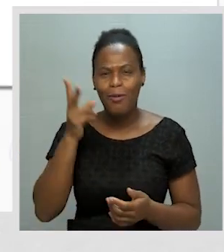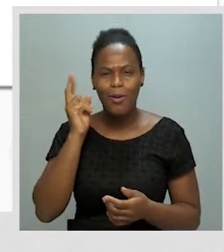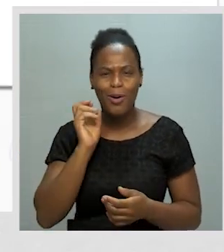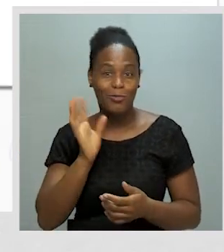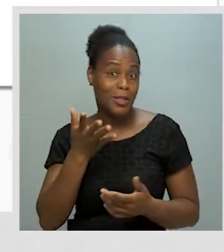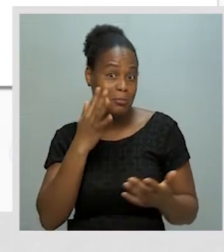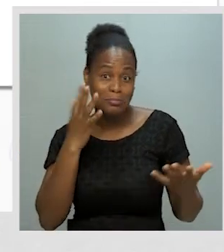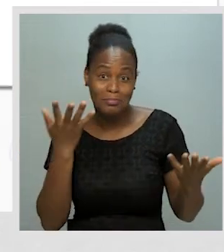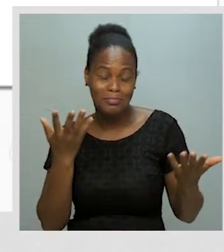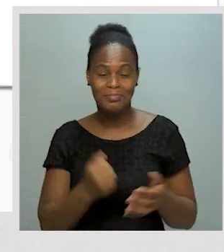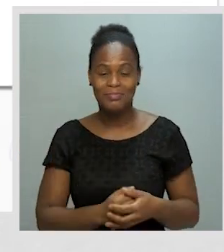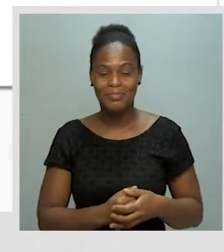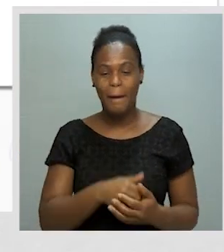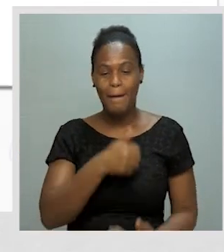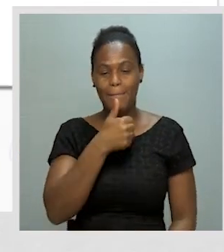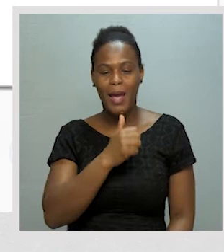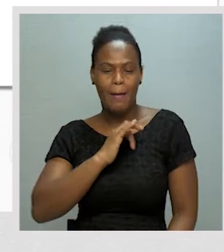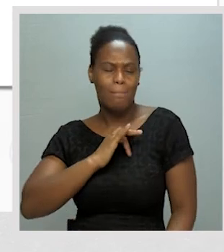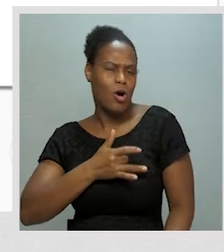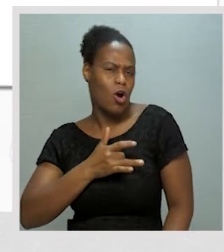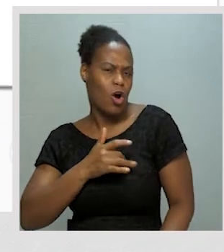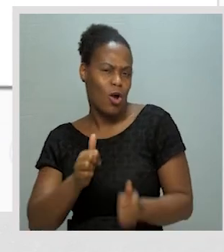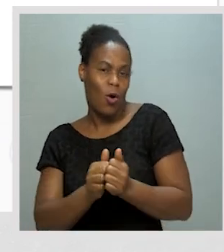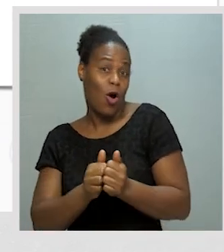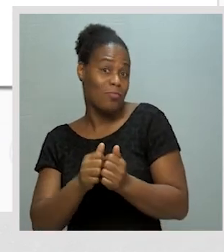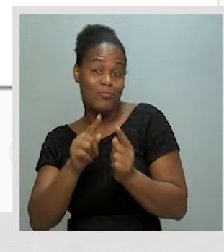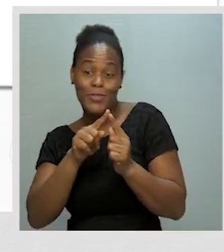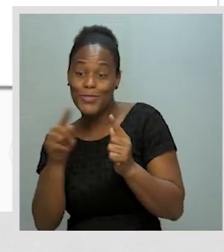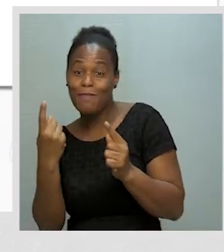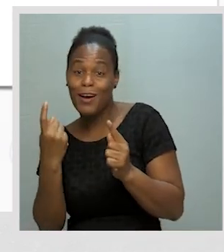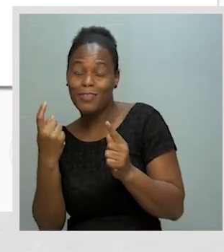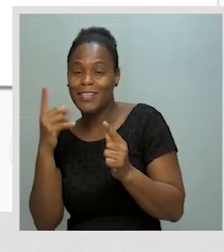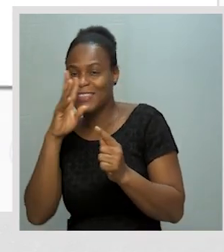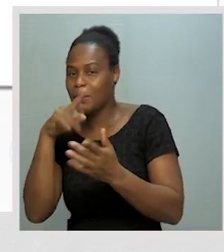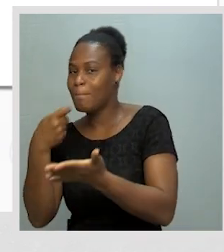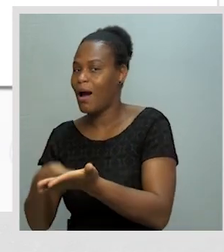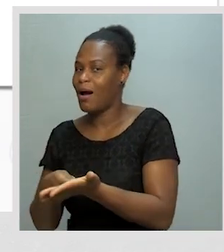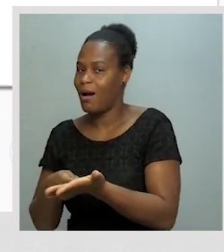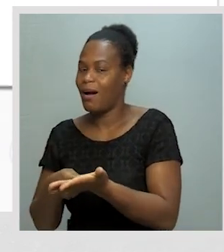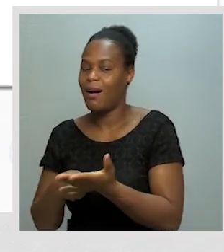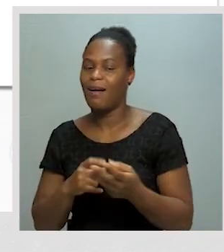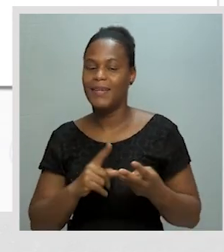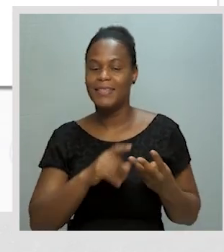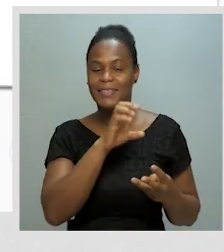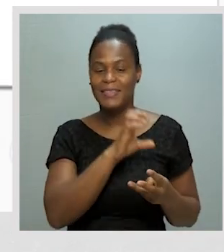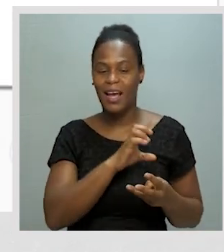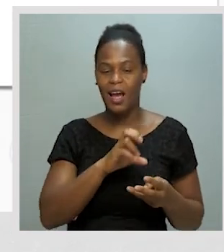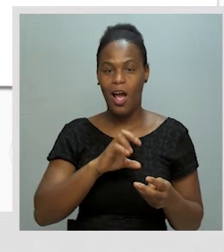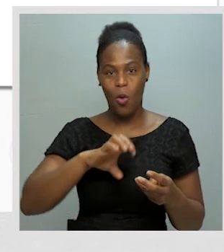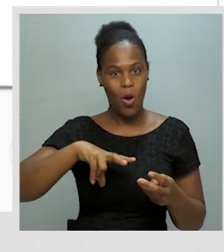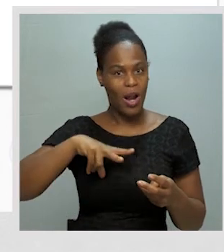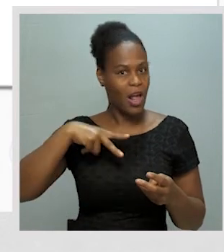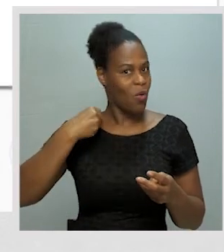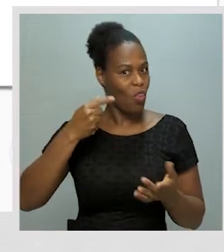devem ter ouvido. B, amor com se paga. C,